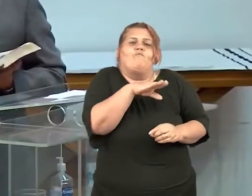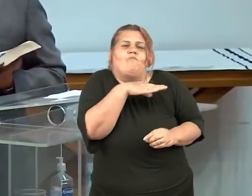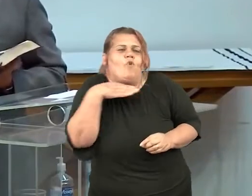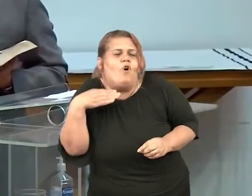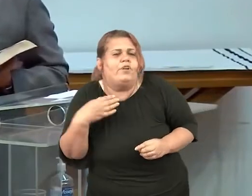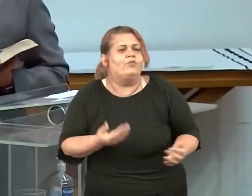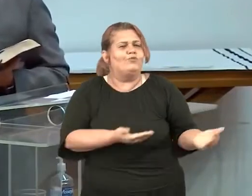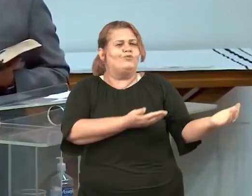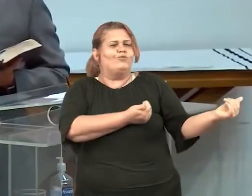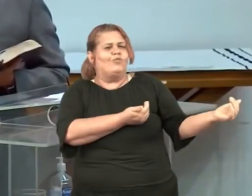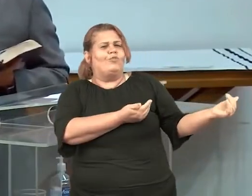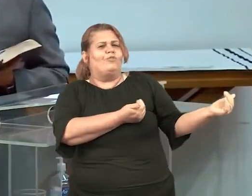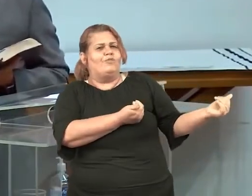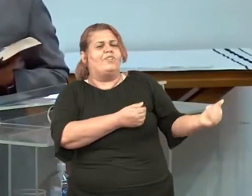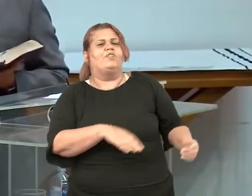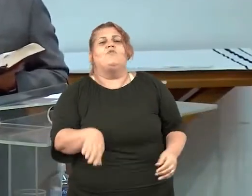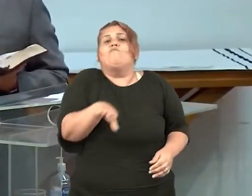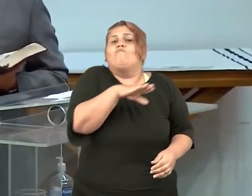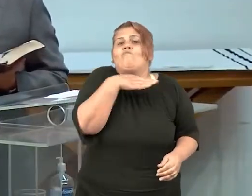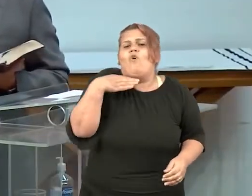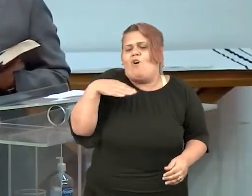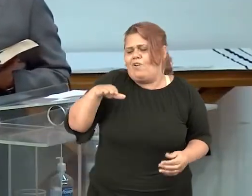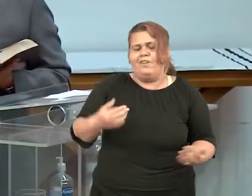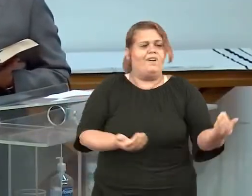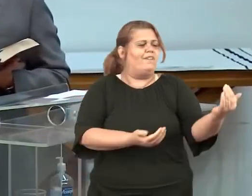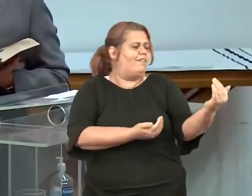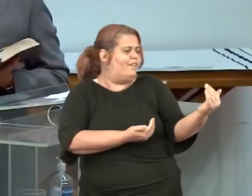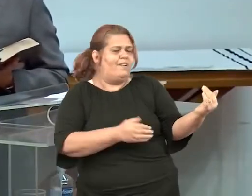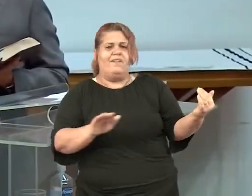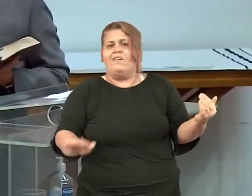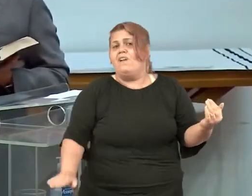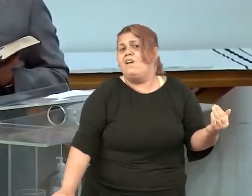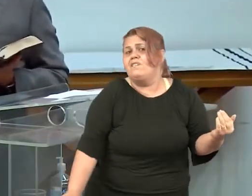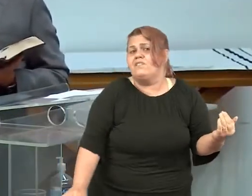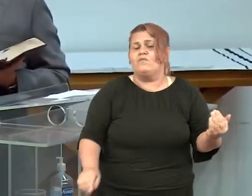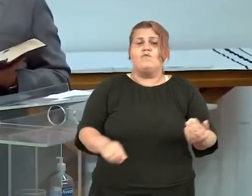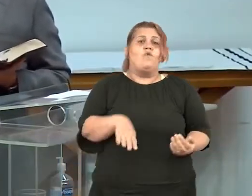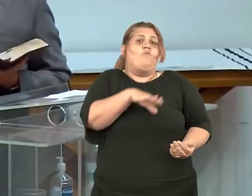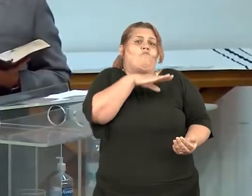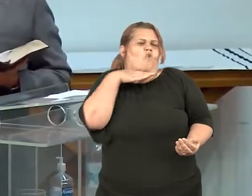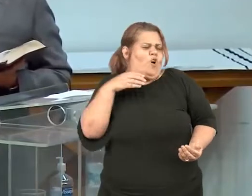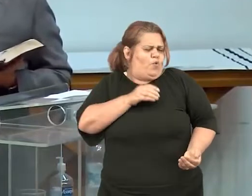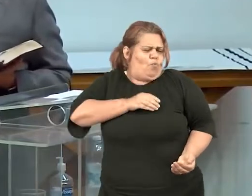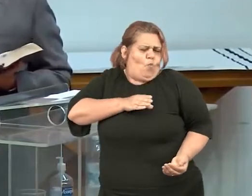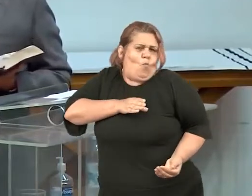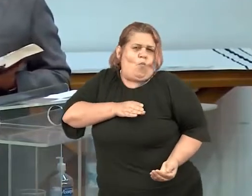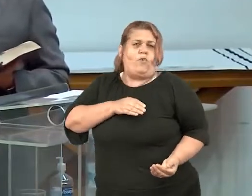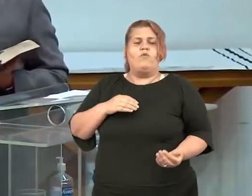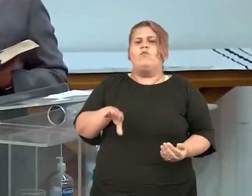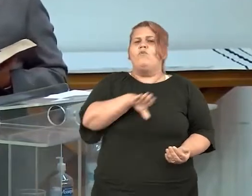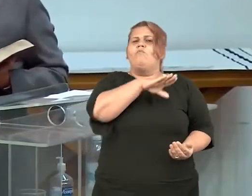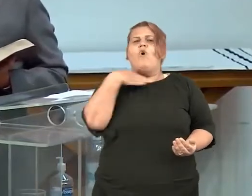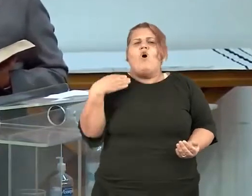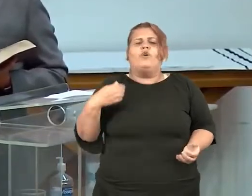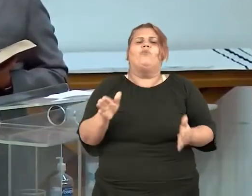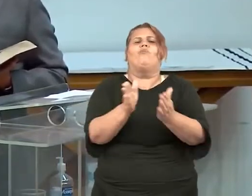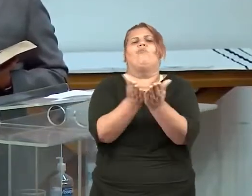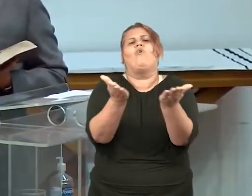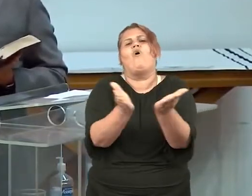morre o jovem, morre a criança, morre o rico, morre o